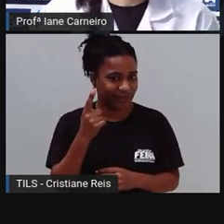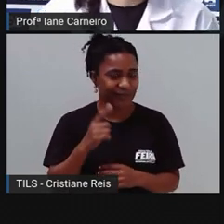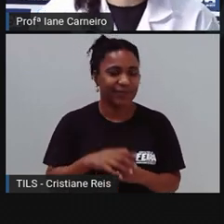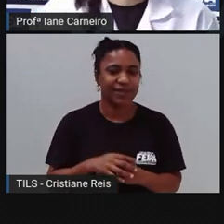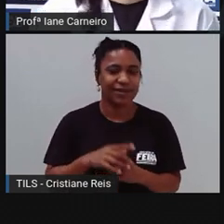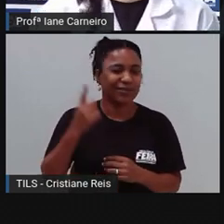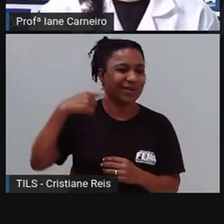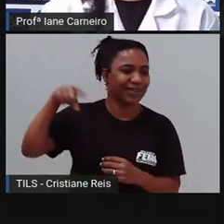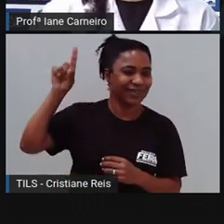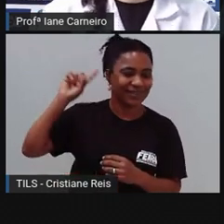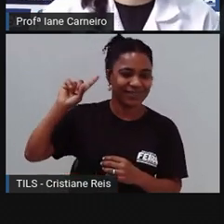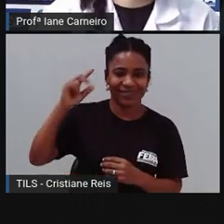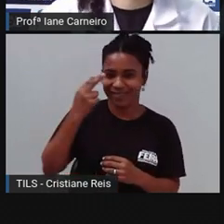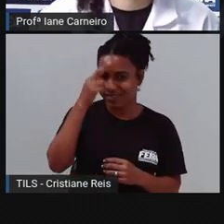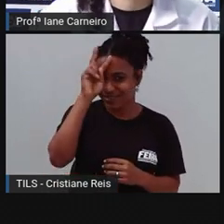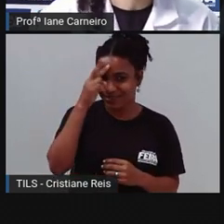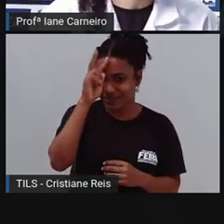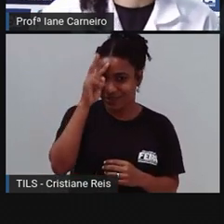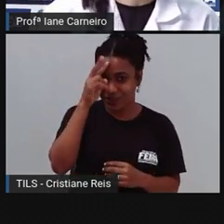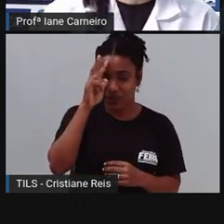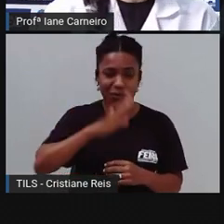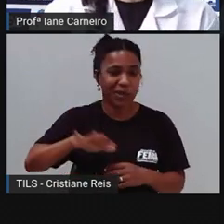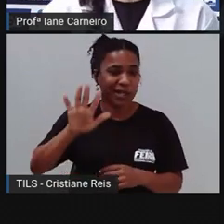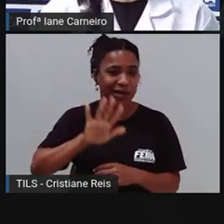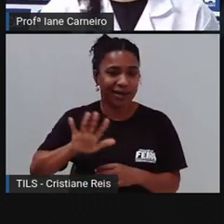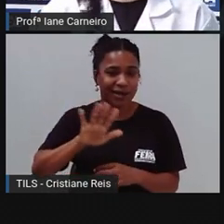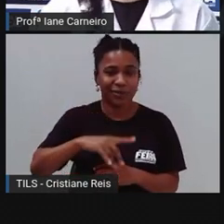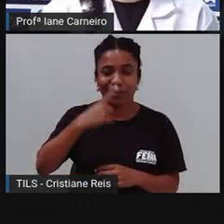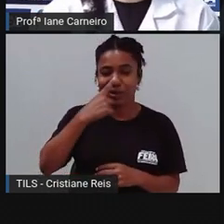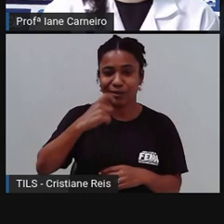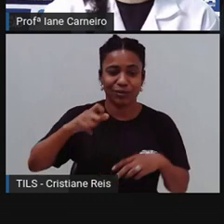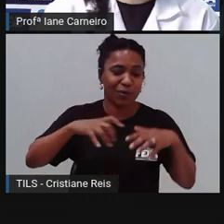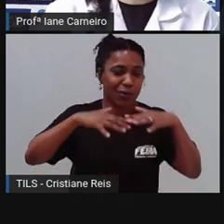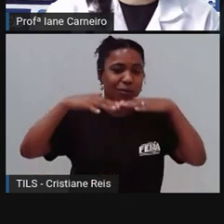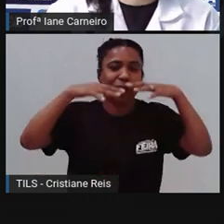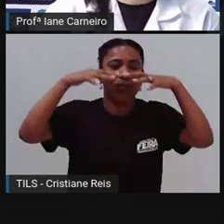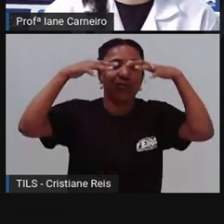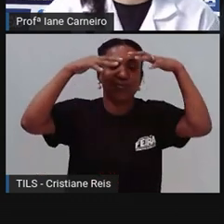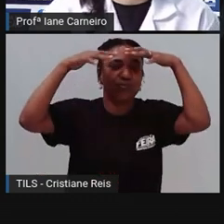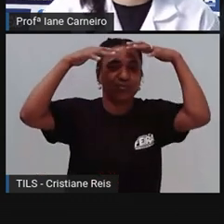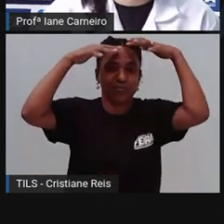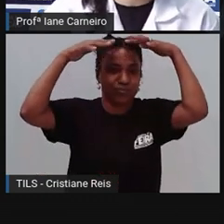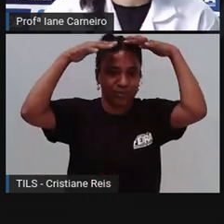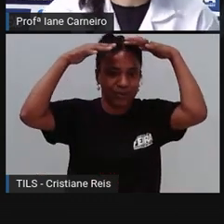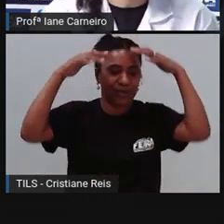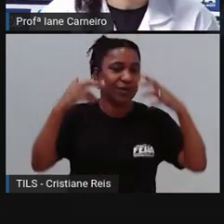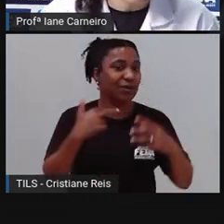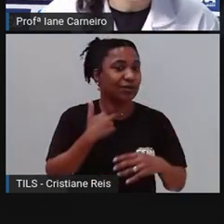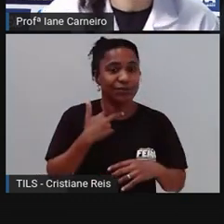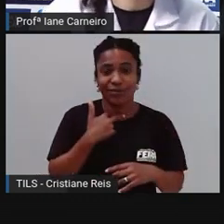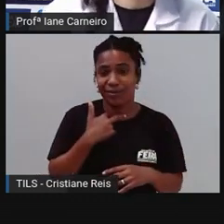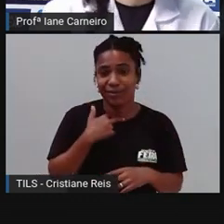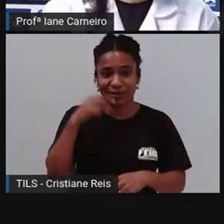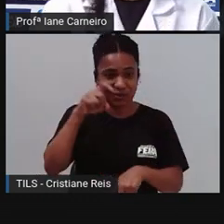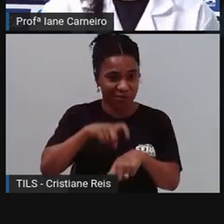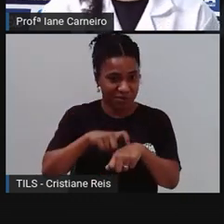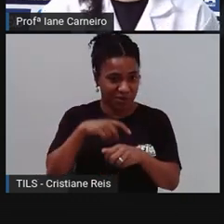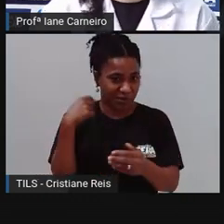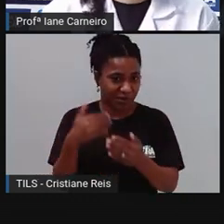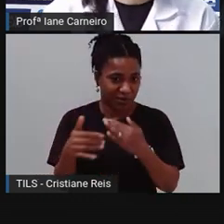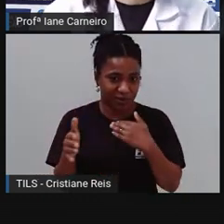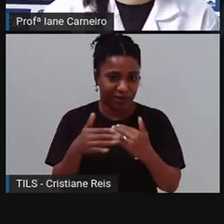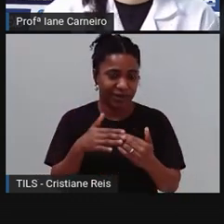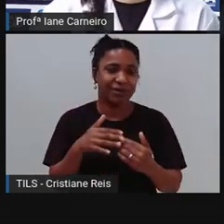nós lemos de não se afunde no lixo, que a gente não pode colocar o lixo em qualquer horário, né? Então,